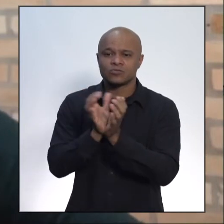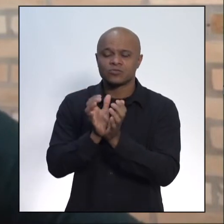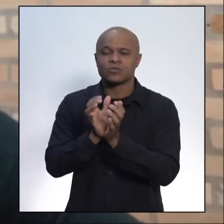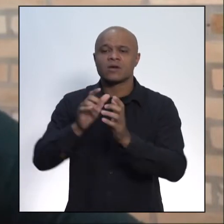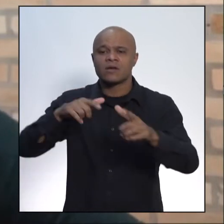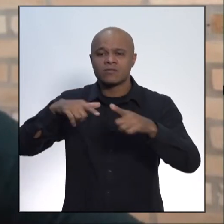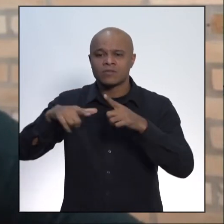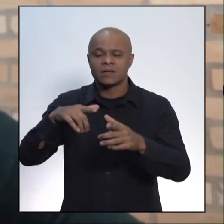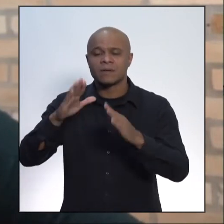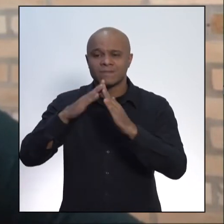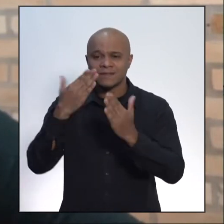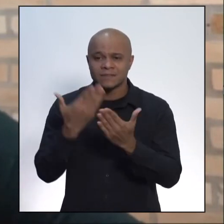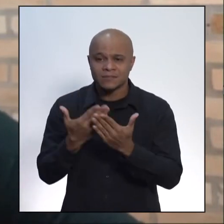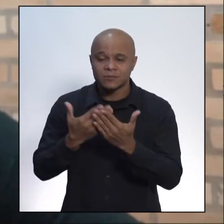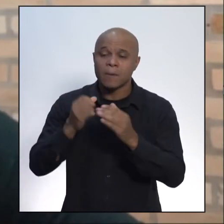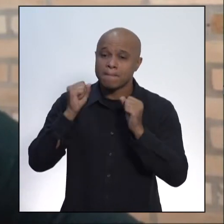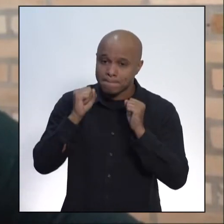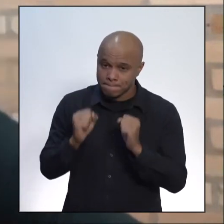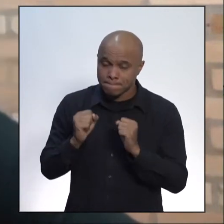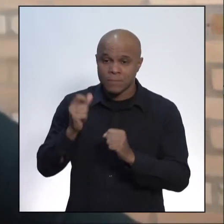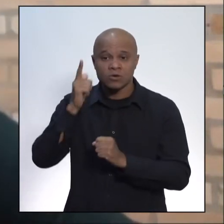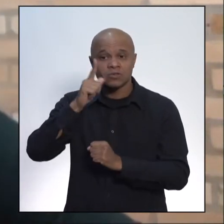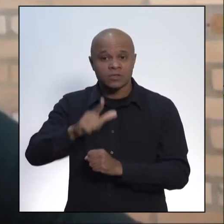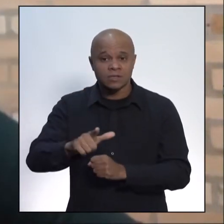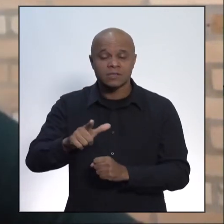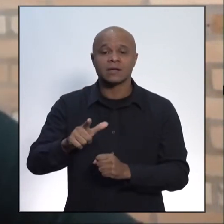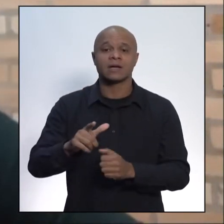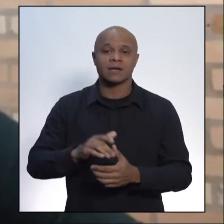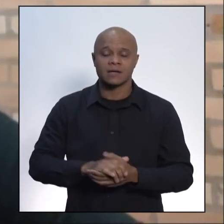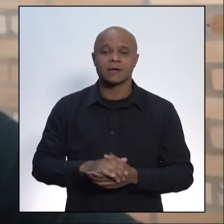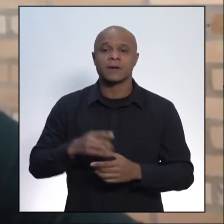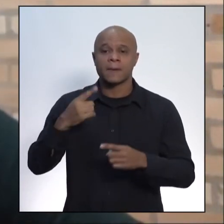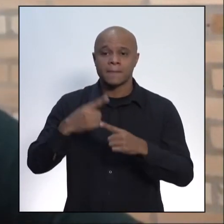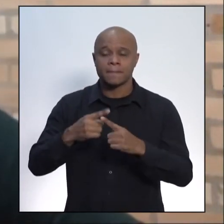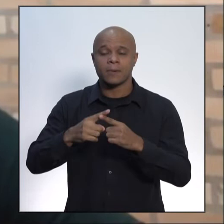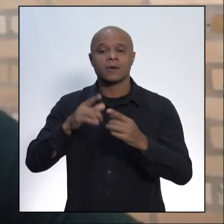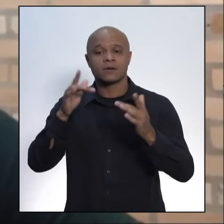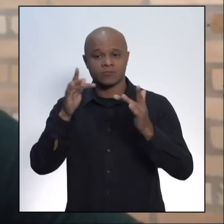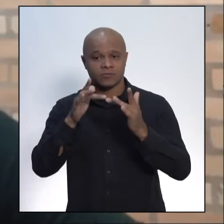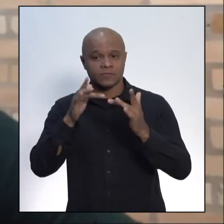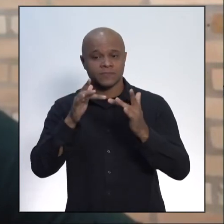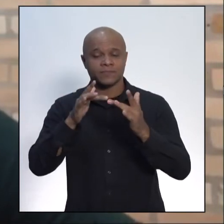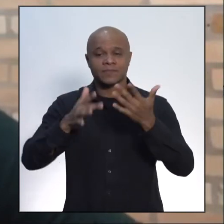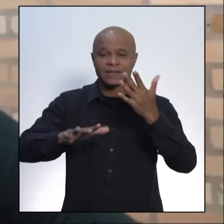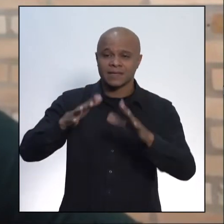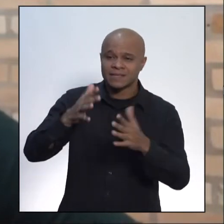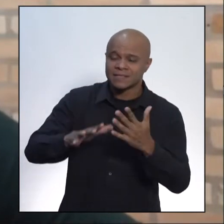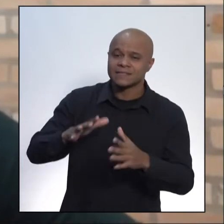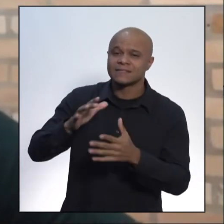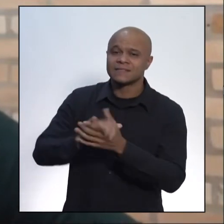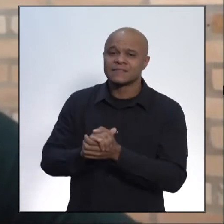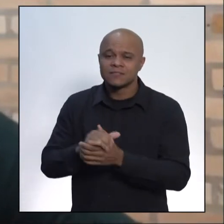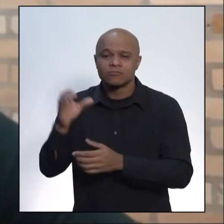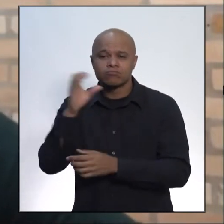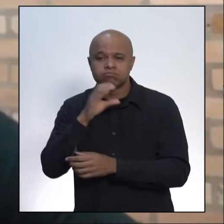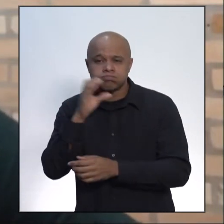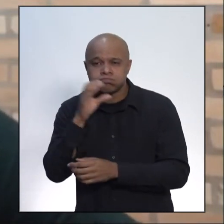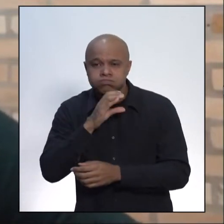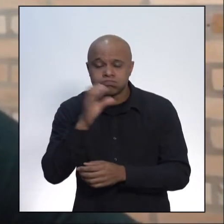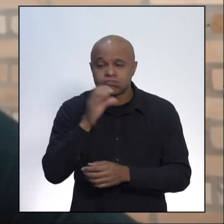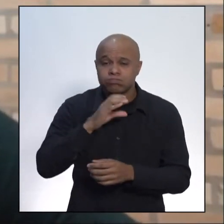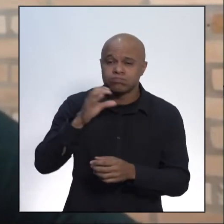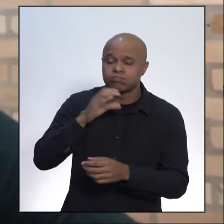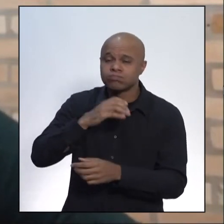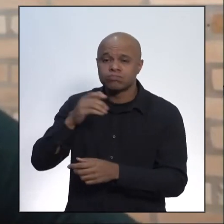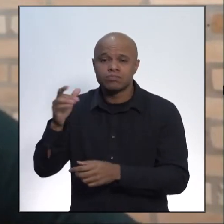que a escola pode ganhar muito agora, nesse momento em que a gente está super conectado, né? E que muitas vezes na correria do dia a dia do presencial, essas